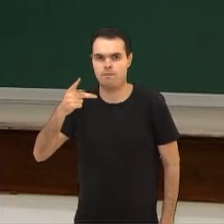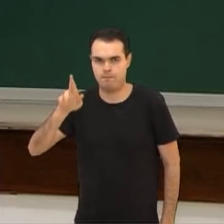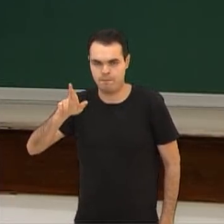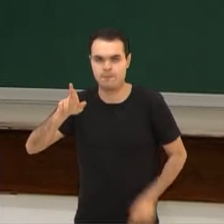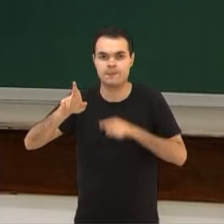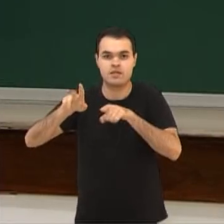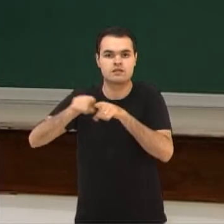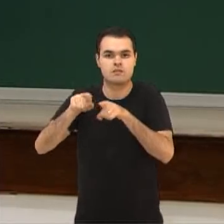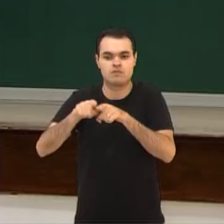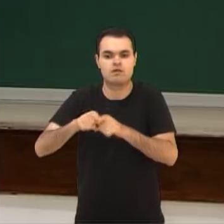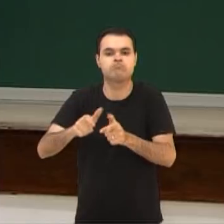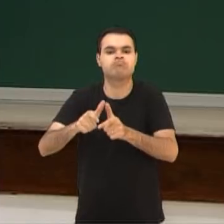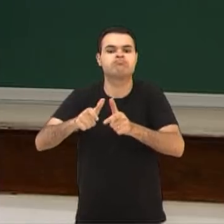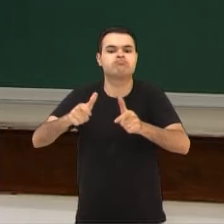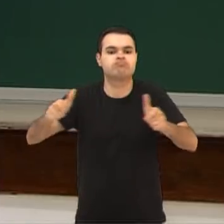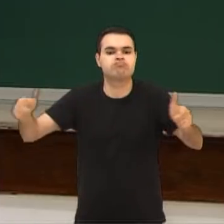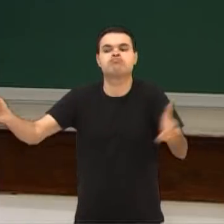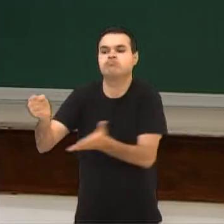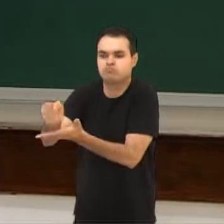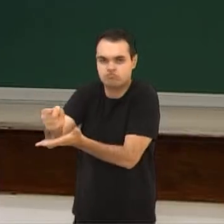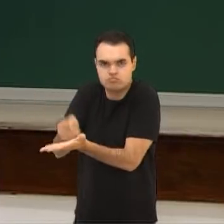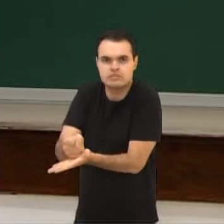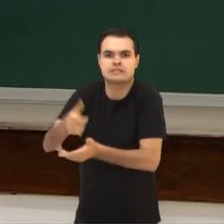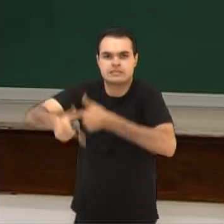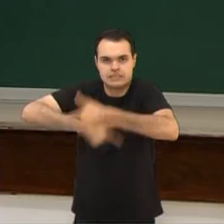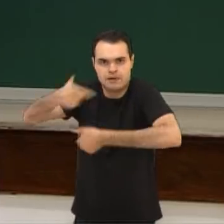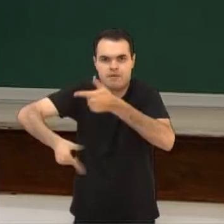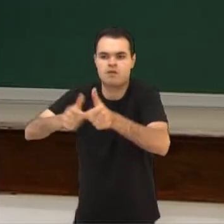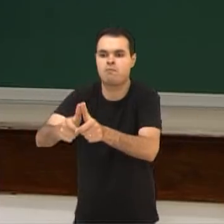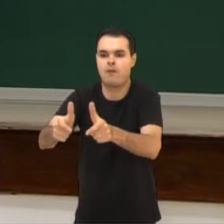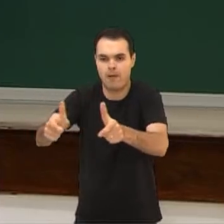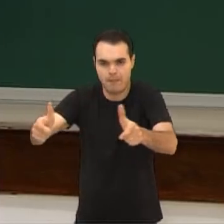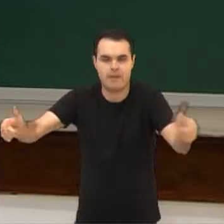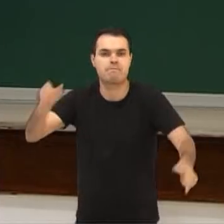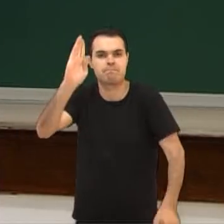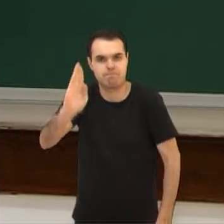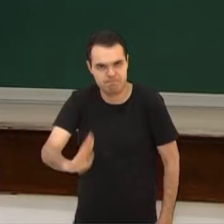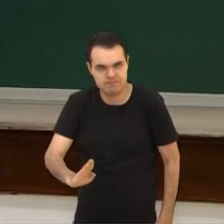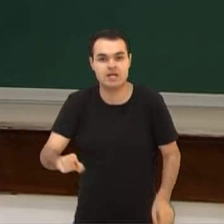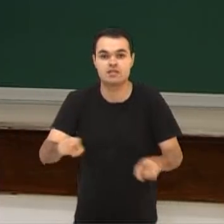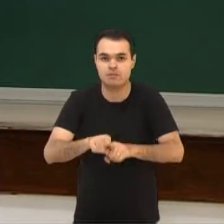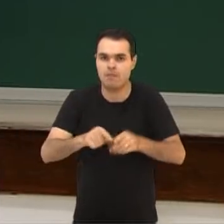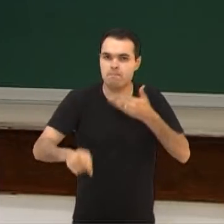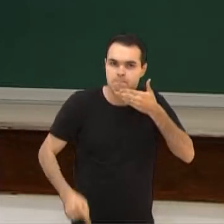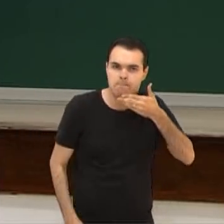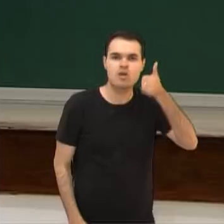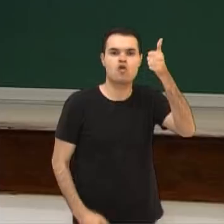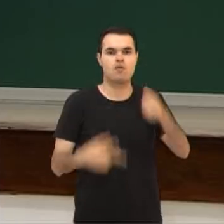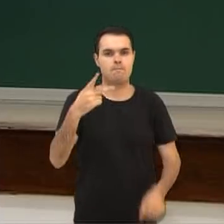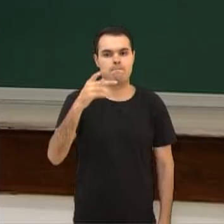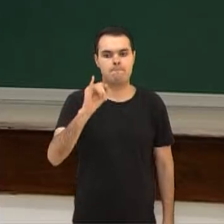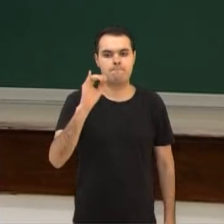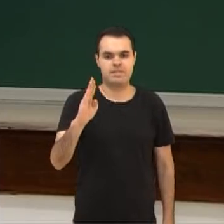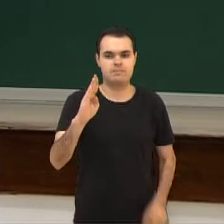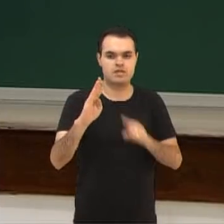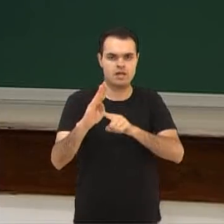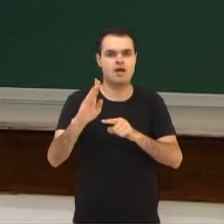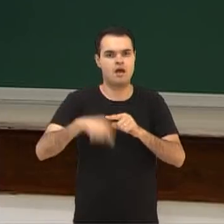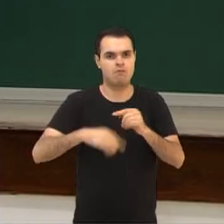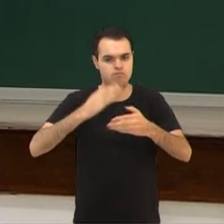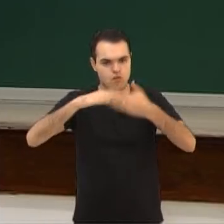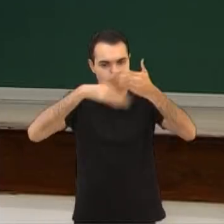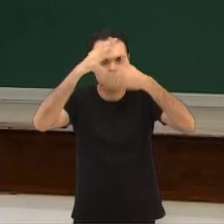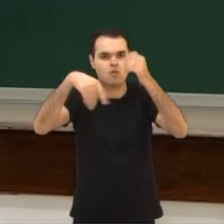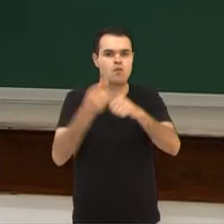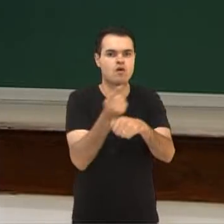nível de empregabilidade, o número de empregos no Brasil, e melhorou o PIB, a nossa produção econômica